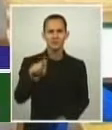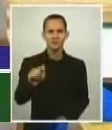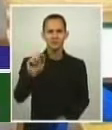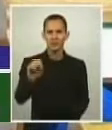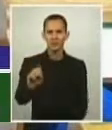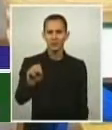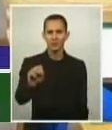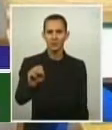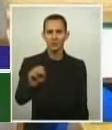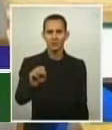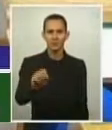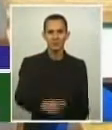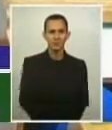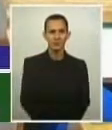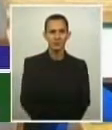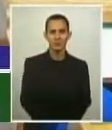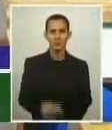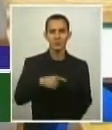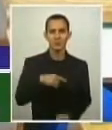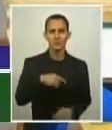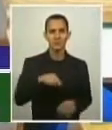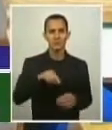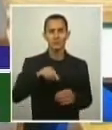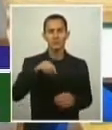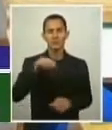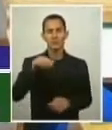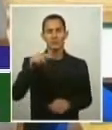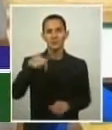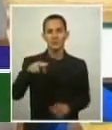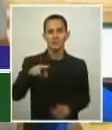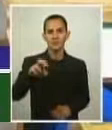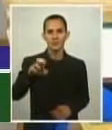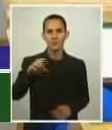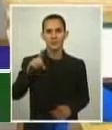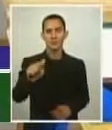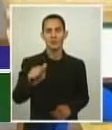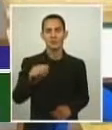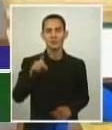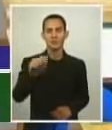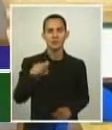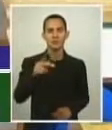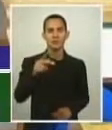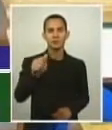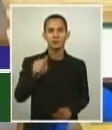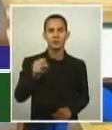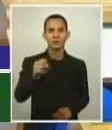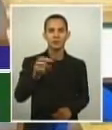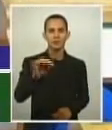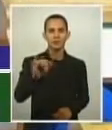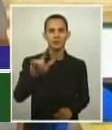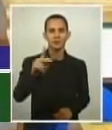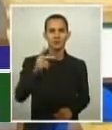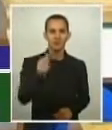1778 a chamada Queda da Bastilha Bastilha como vocês sabem era